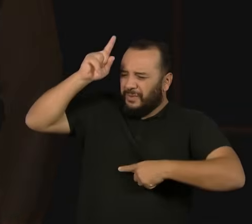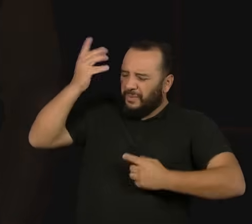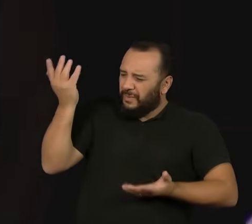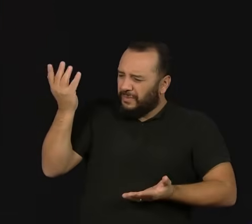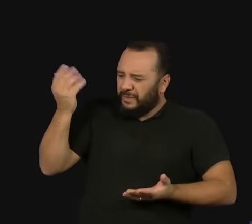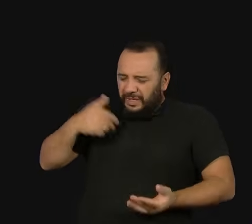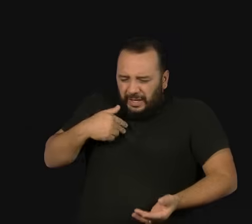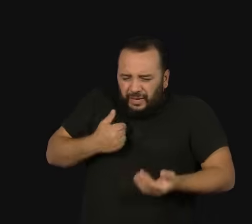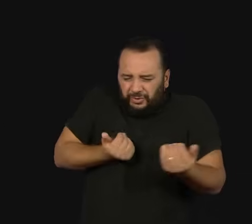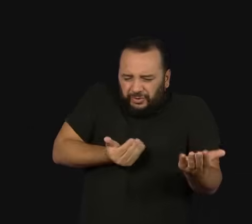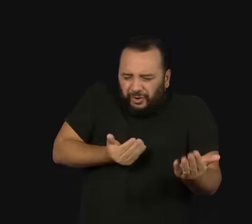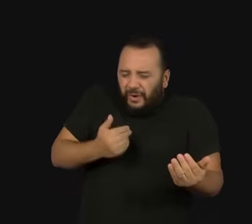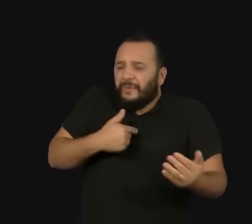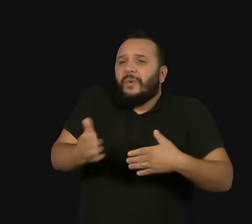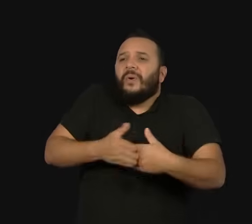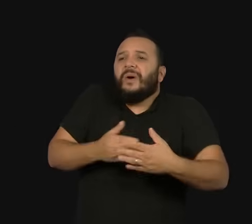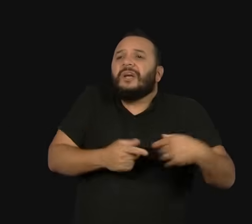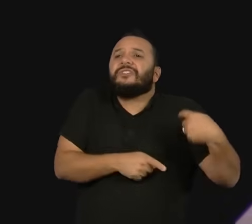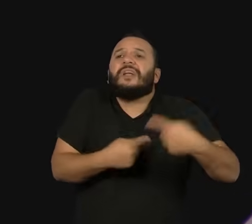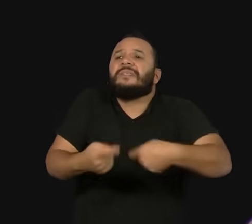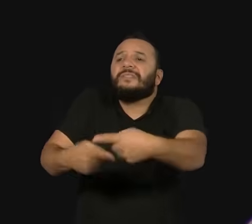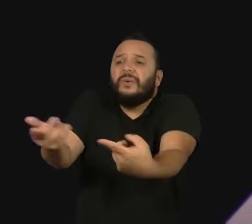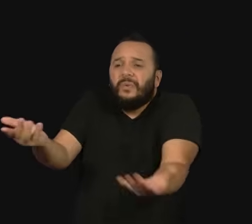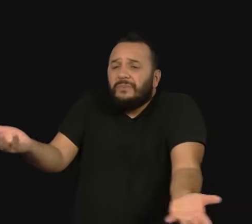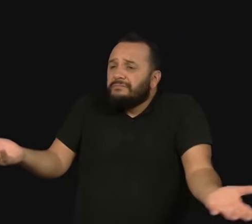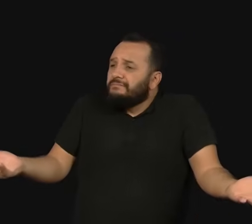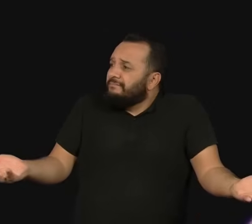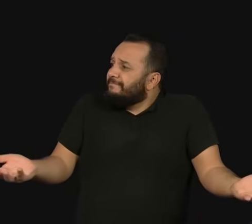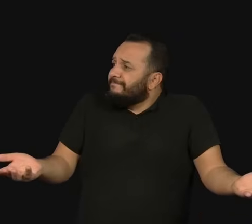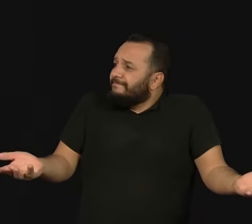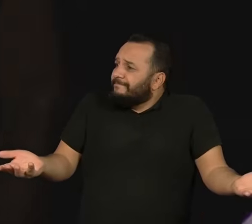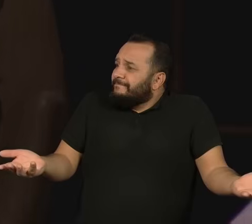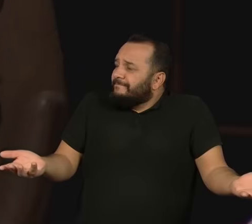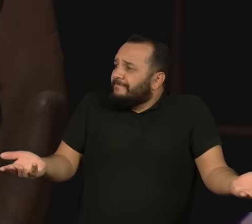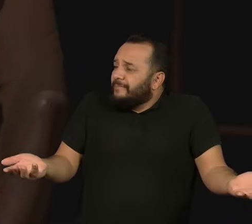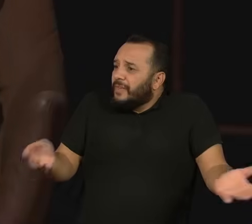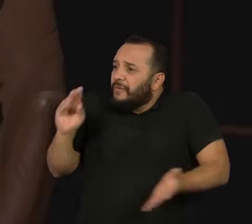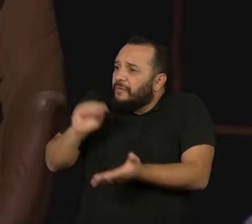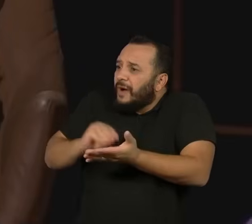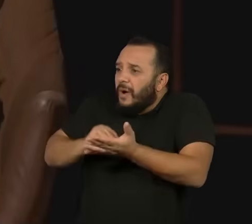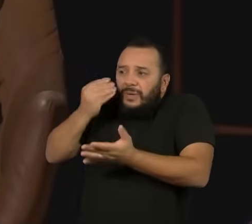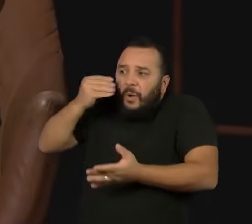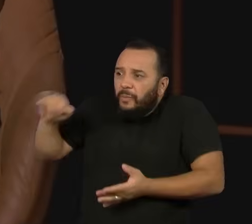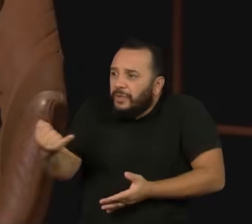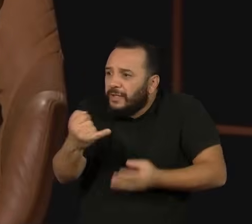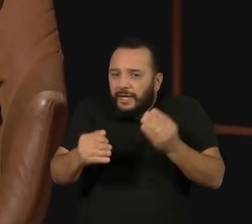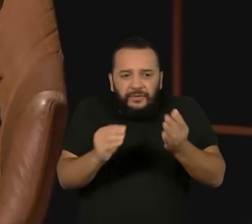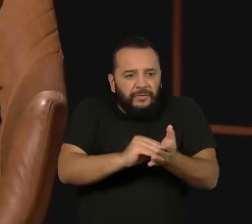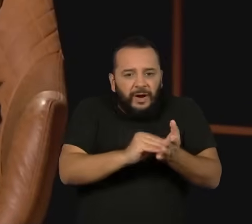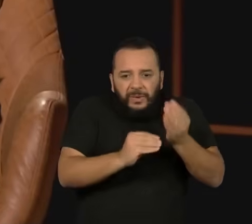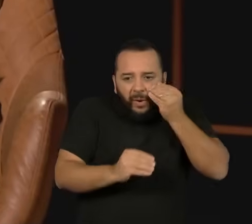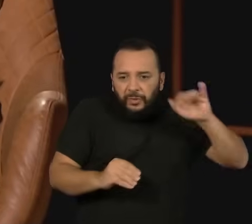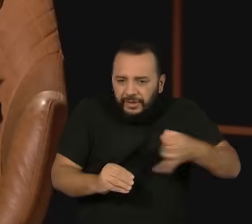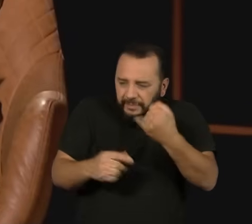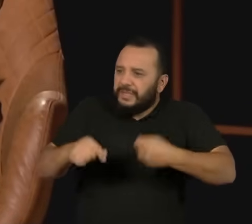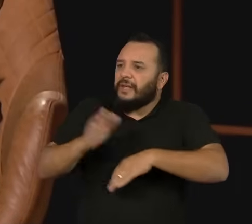homem novo, de qualquer geração. Para toda e qualquer falta de possibilidade, tem que haver